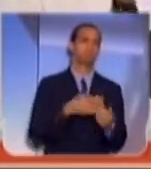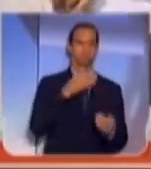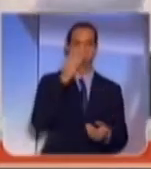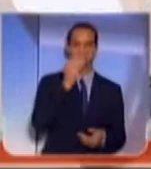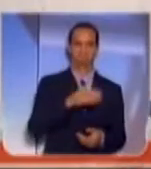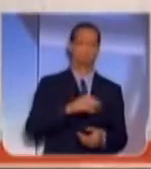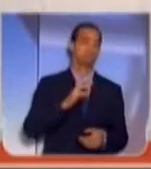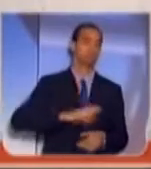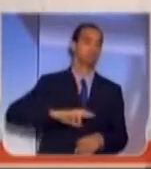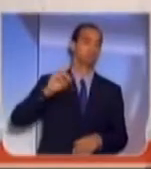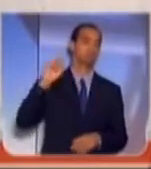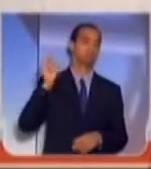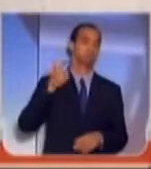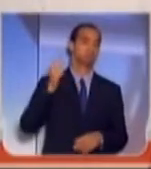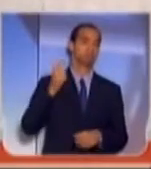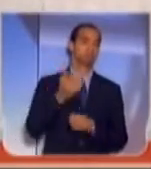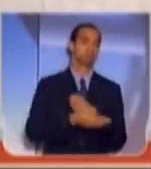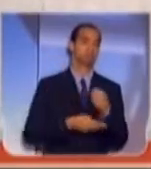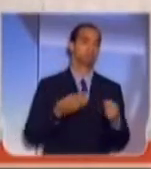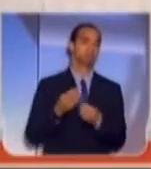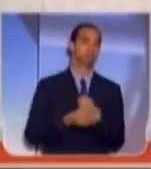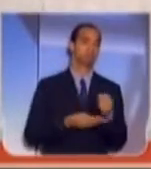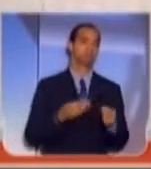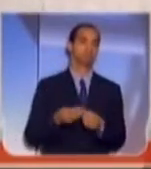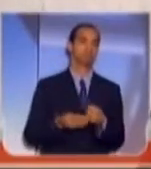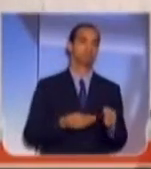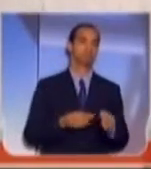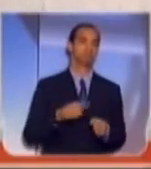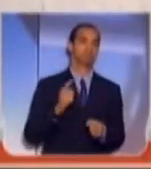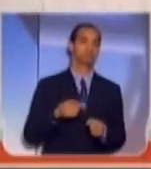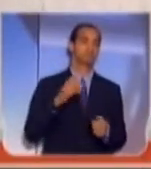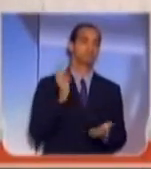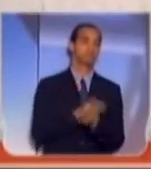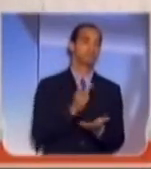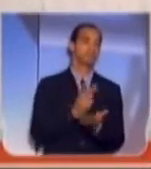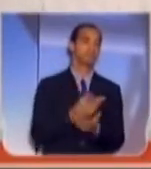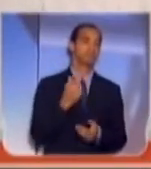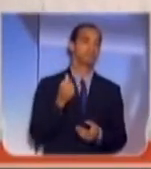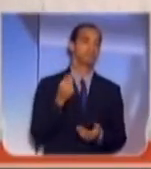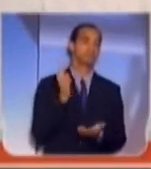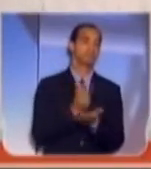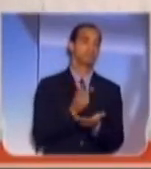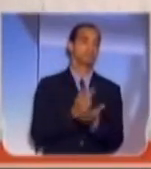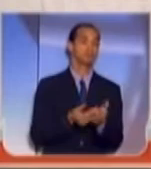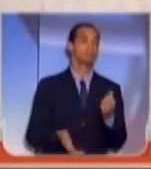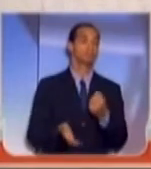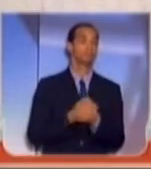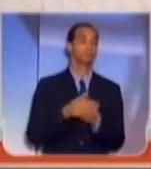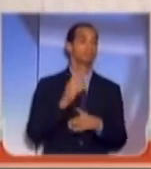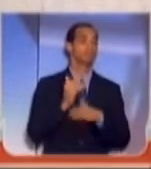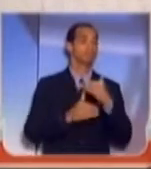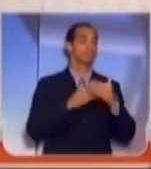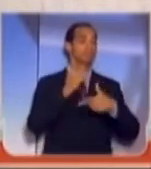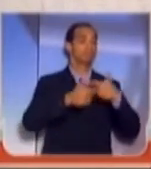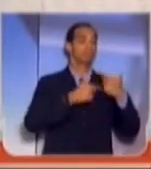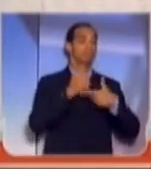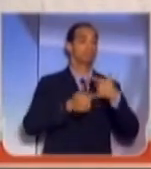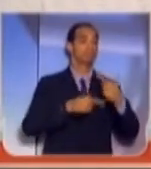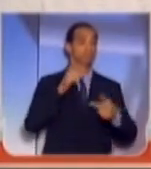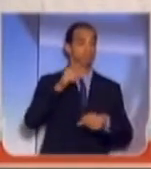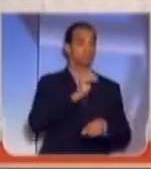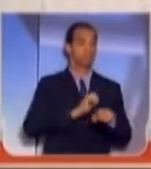não respeitando a data base salarial mantendo os salários arrochados em todo o funcionalismo